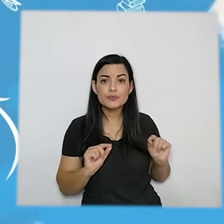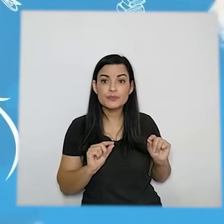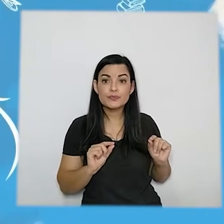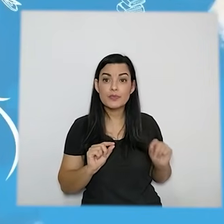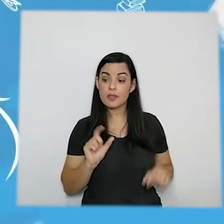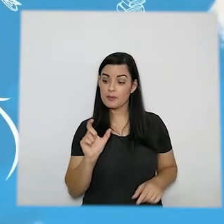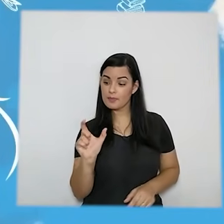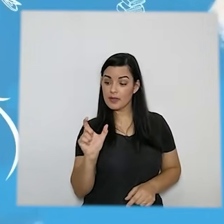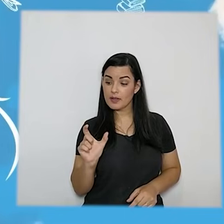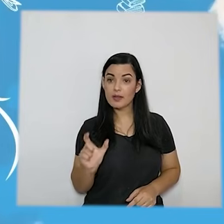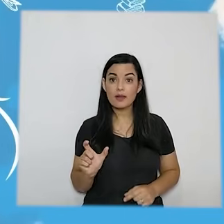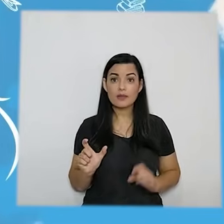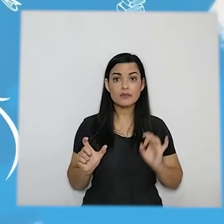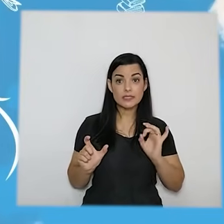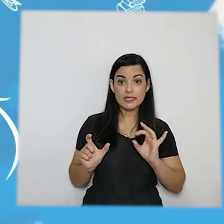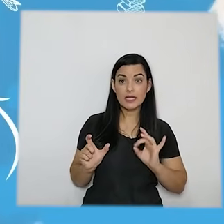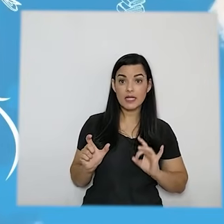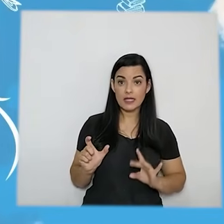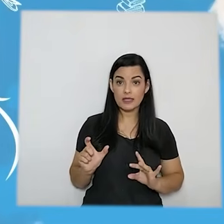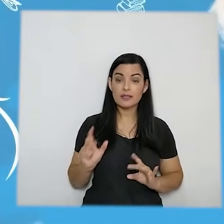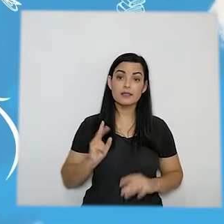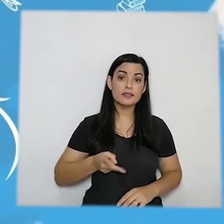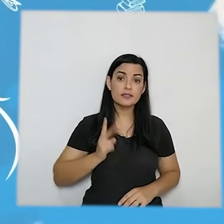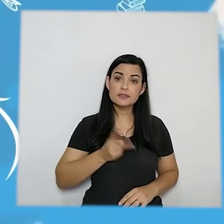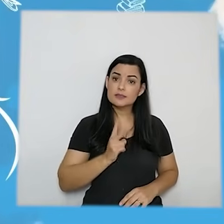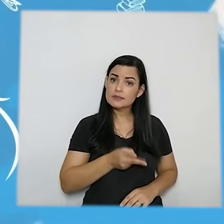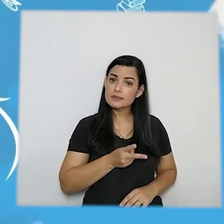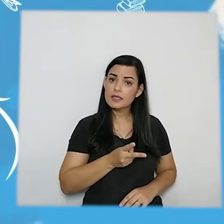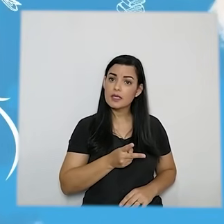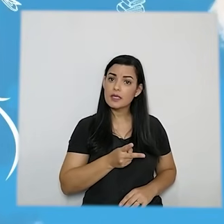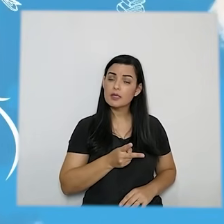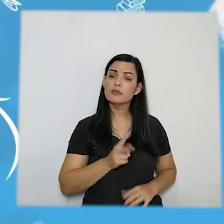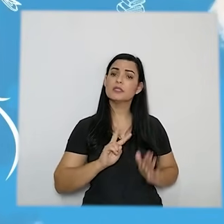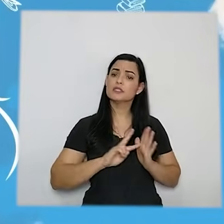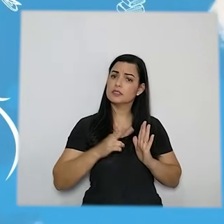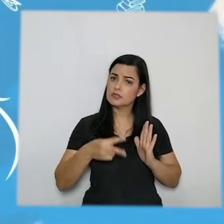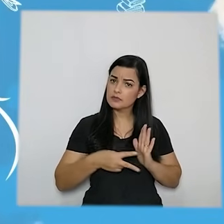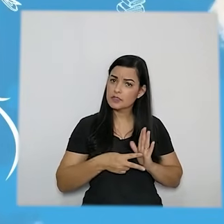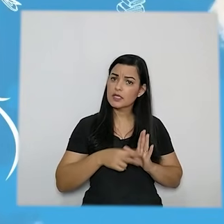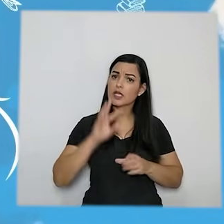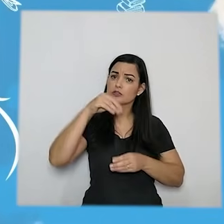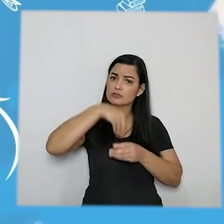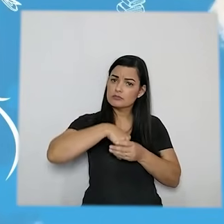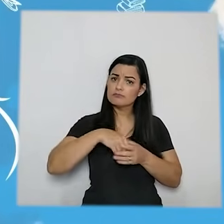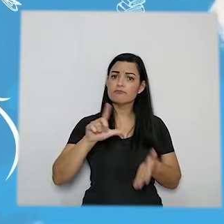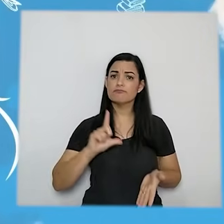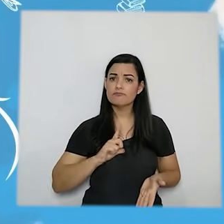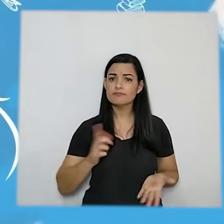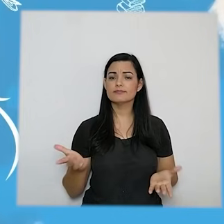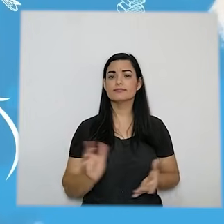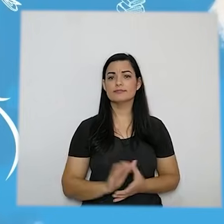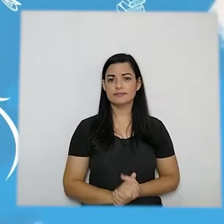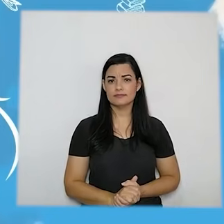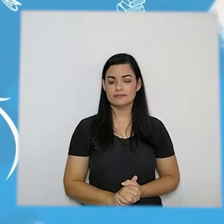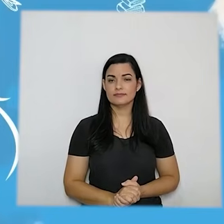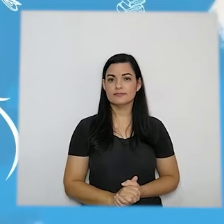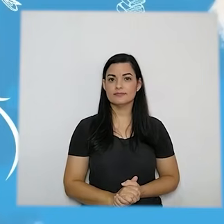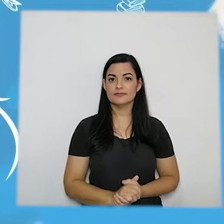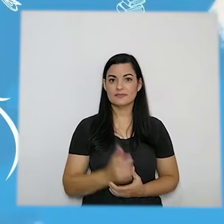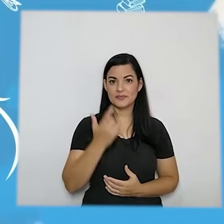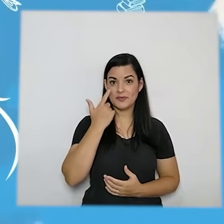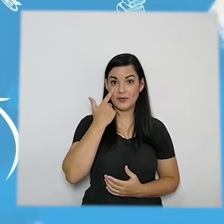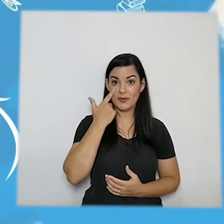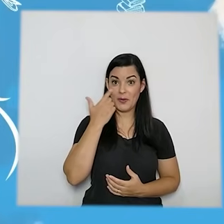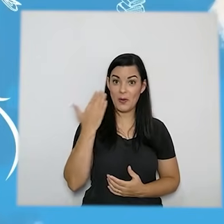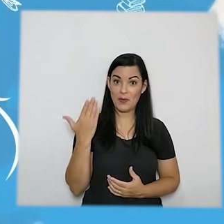As palavras, elas estão sempre recheadas de significados. Então, olha